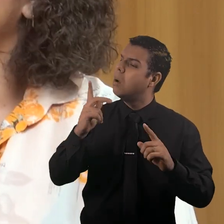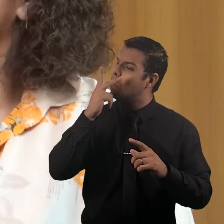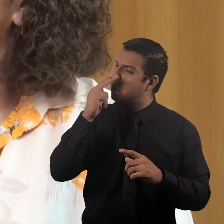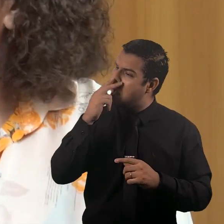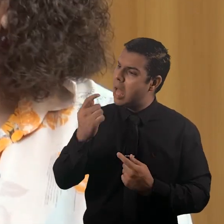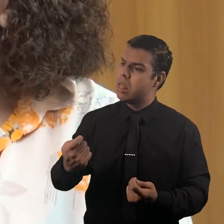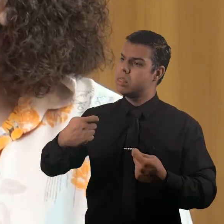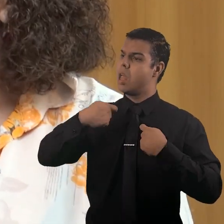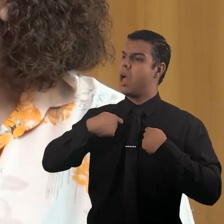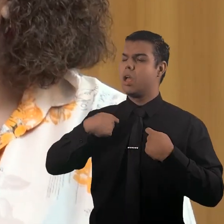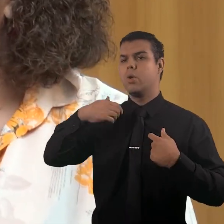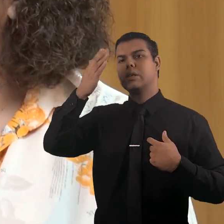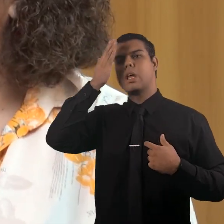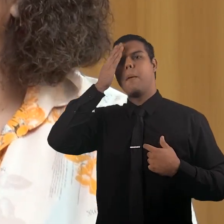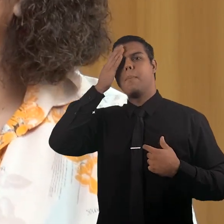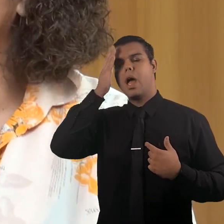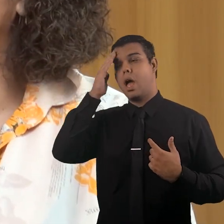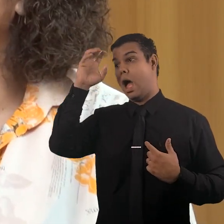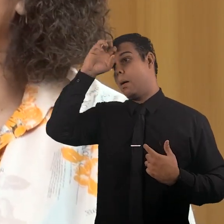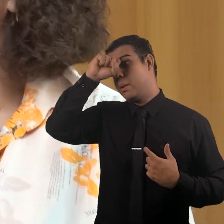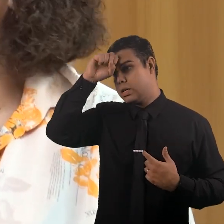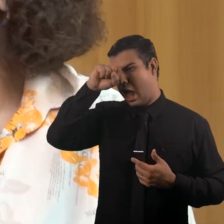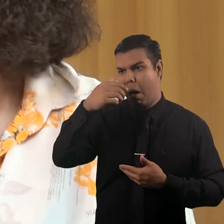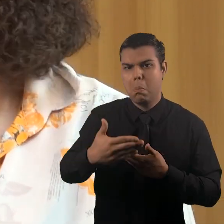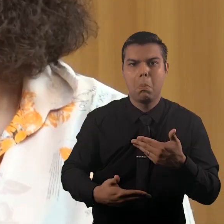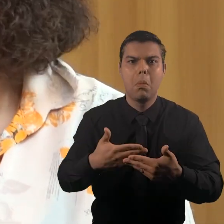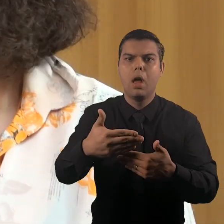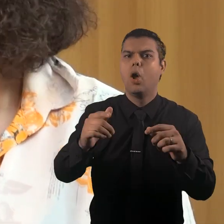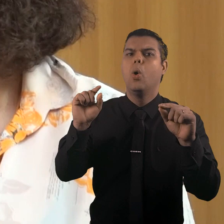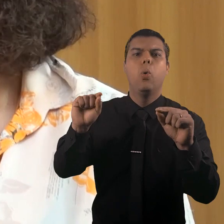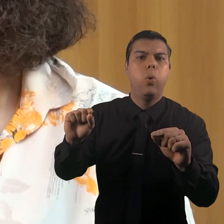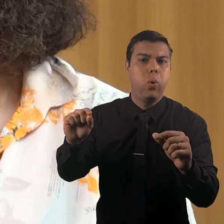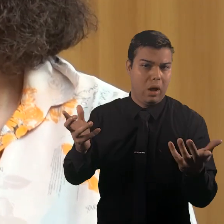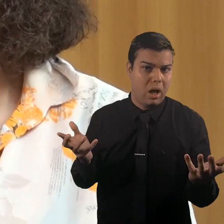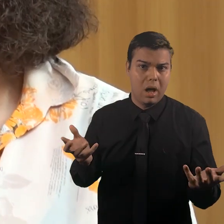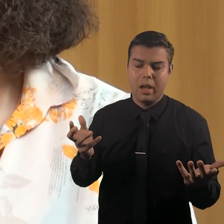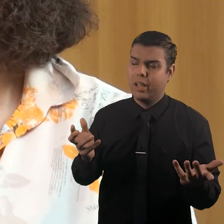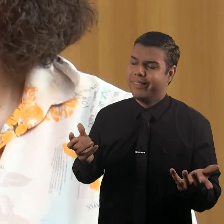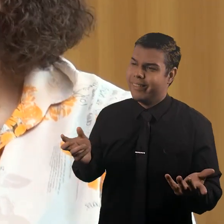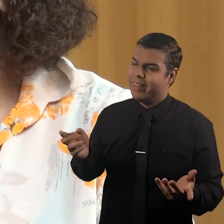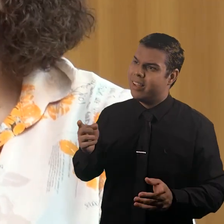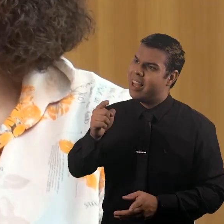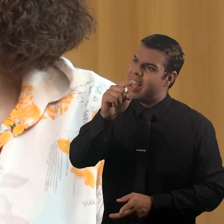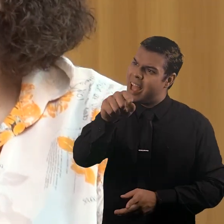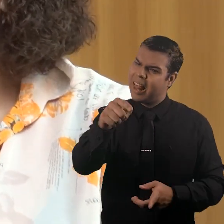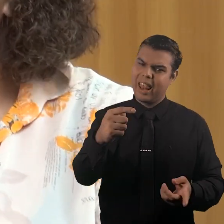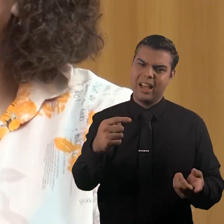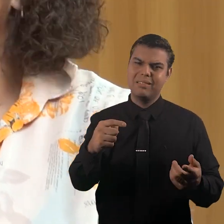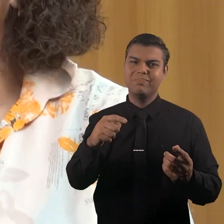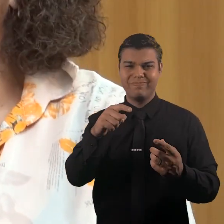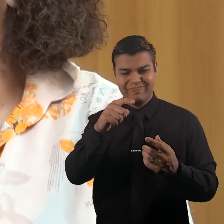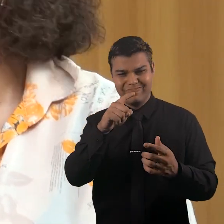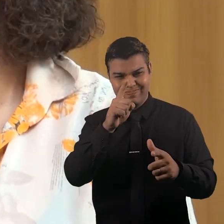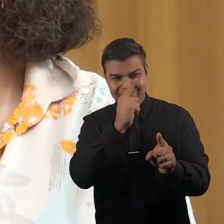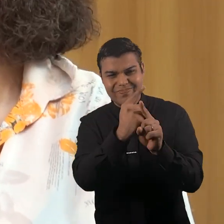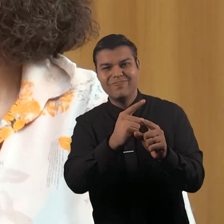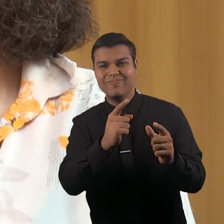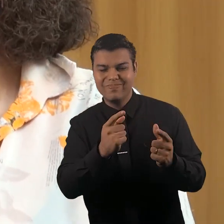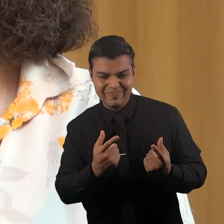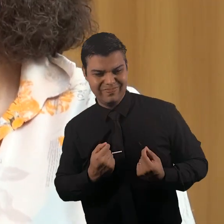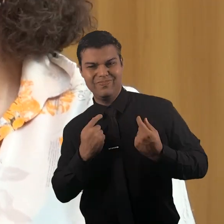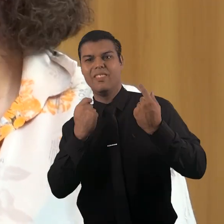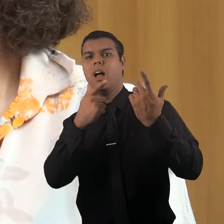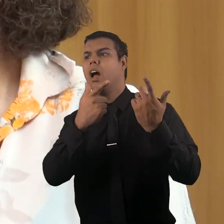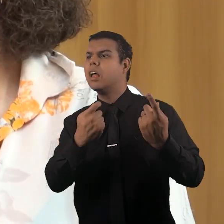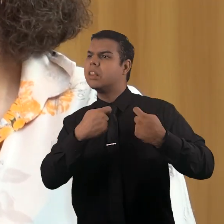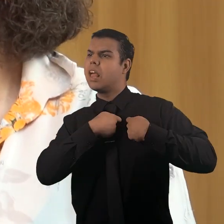se reaproximar ou para você entender que aprendizado é aquele que está ali para você, né? O que aquilo está te trazendo de bom,